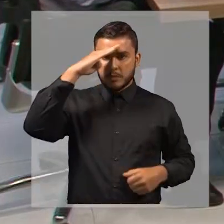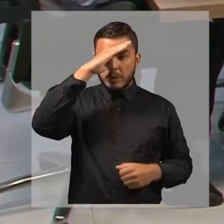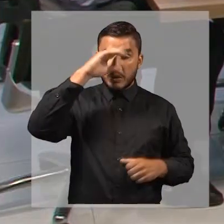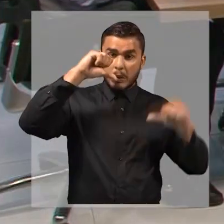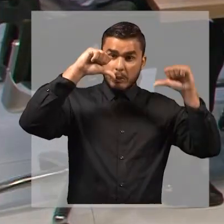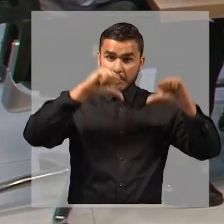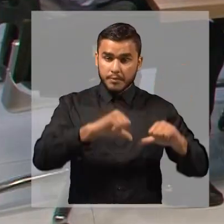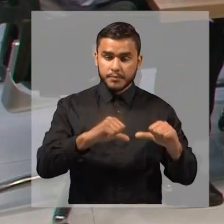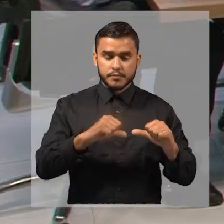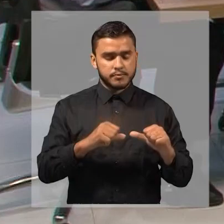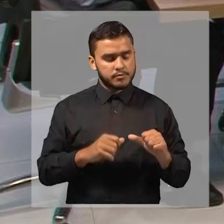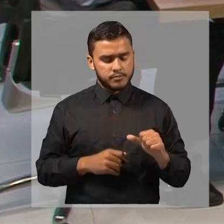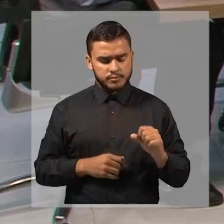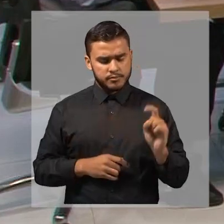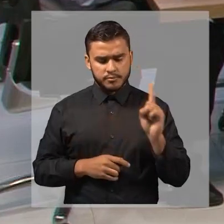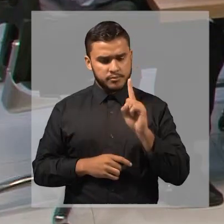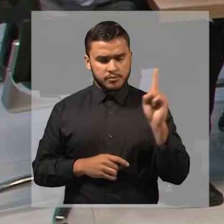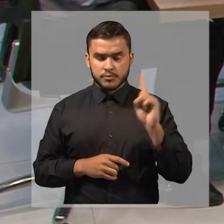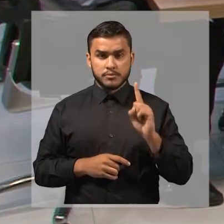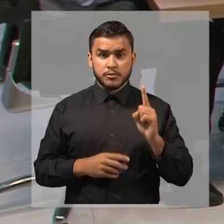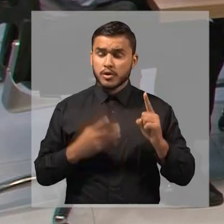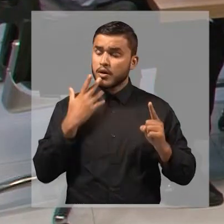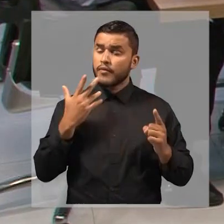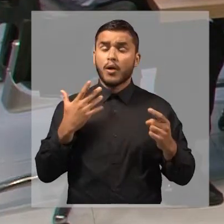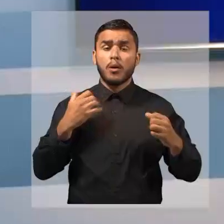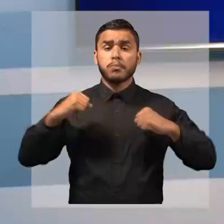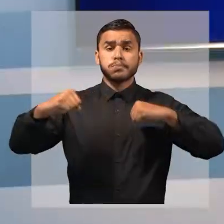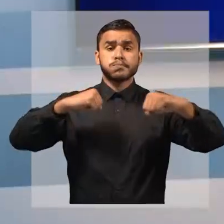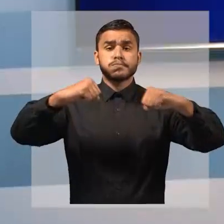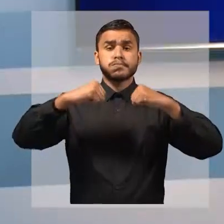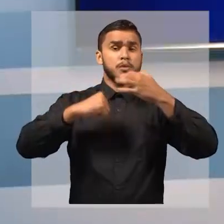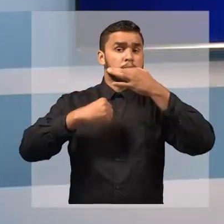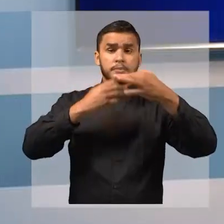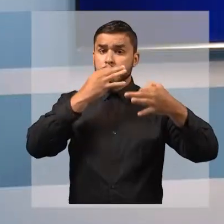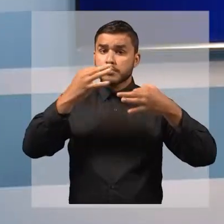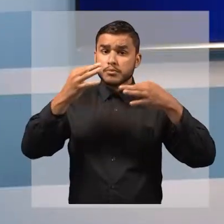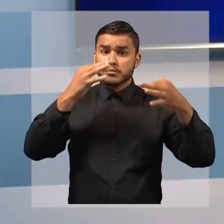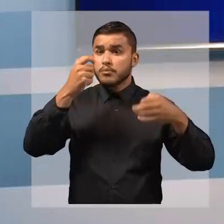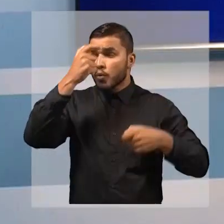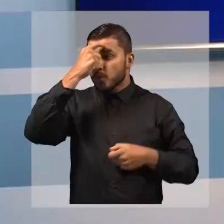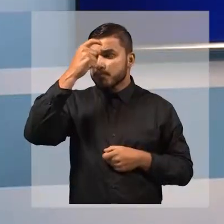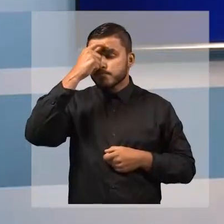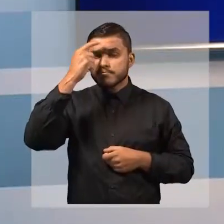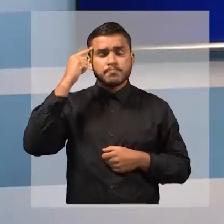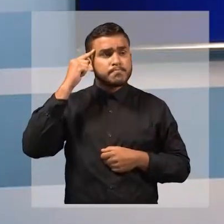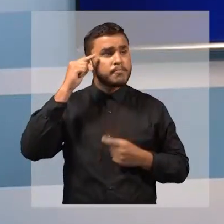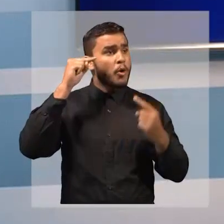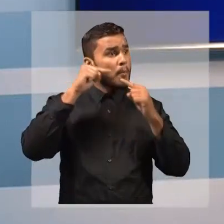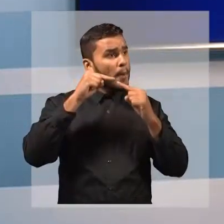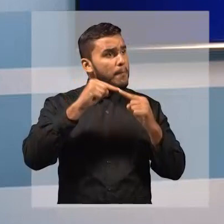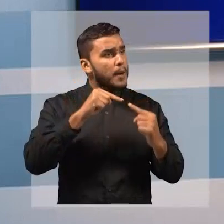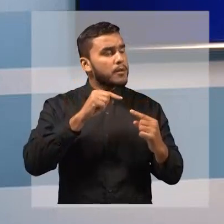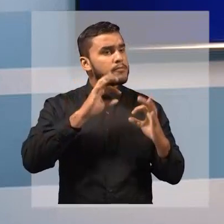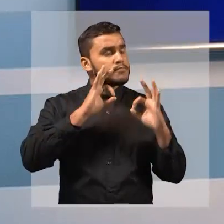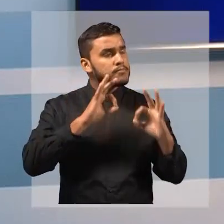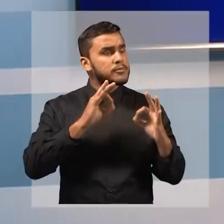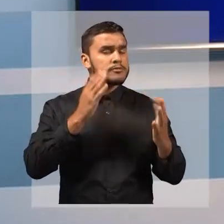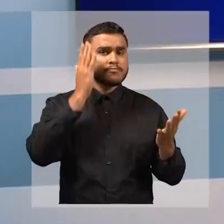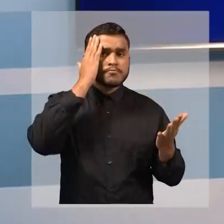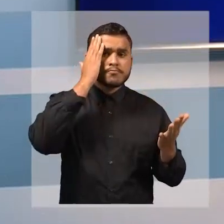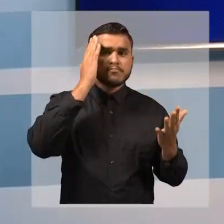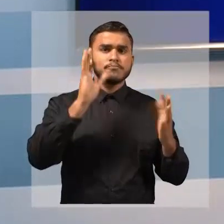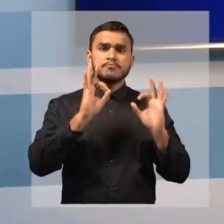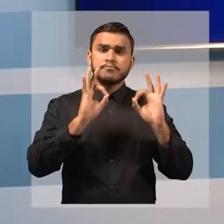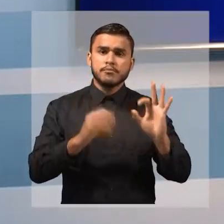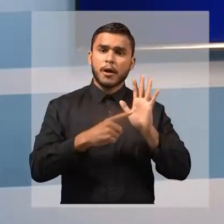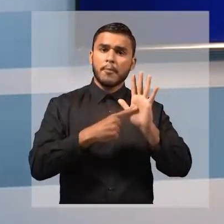fazendo apologia, né, do quanto pior, melhor. Não, em absoluto. Nós estamos apenas raciocinando mesmo